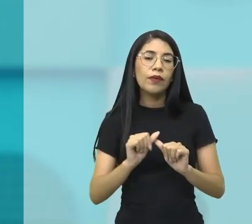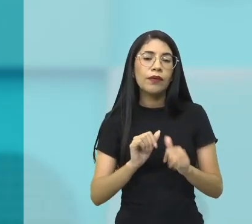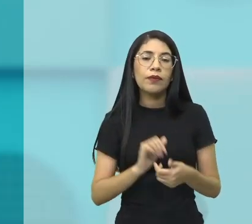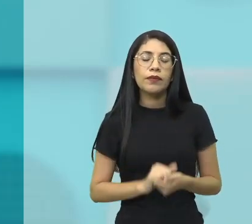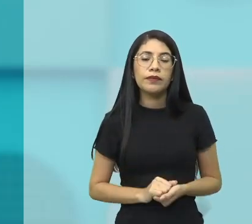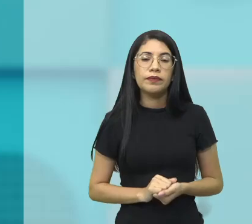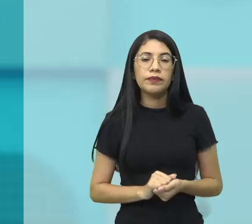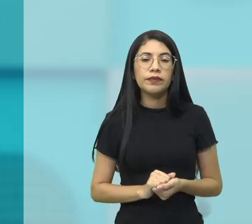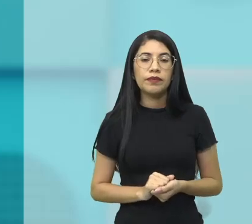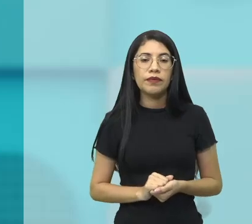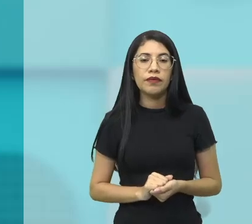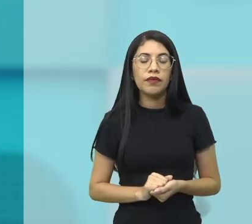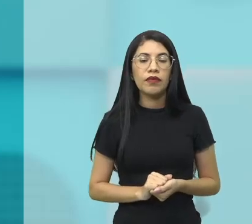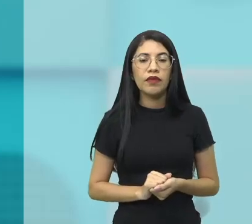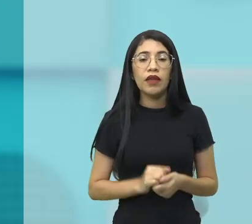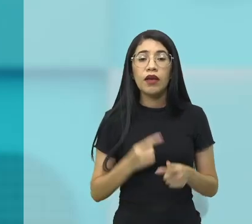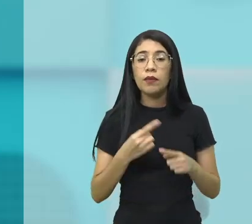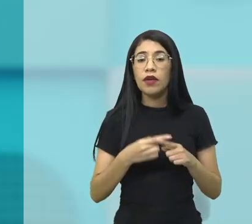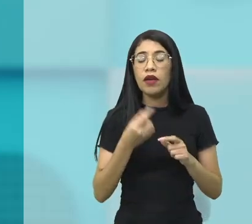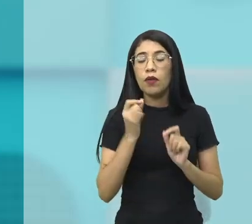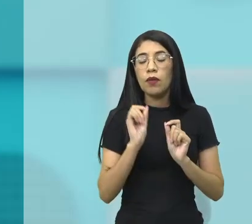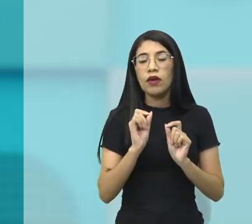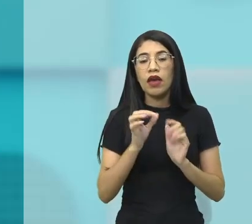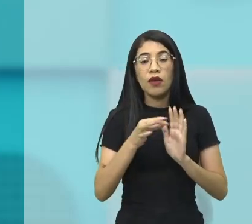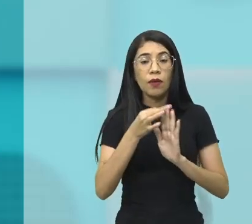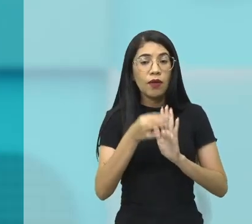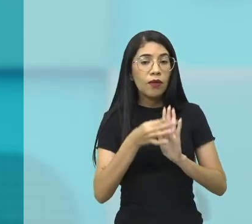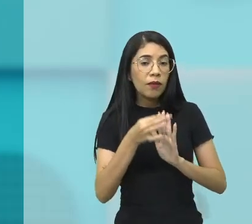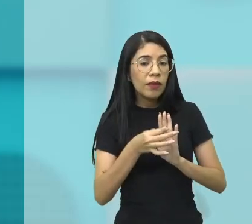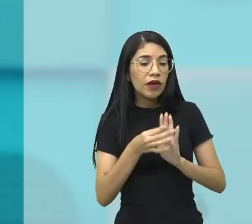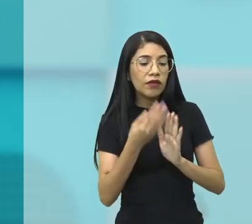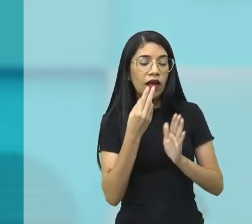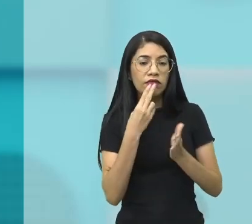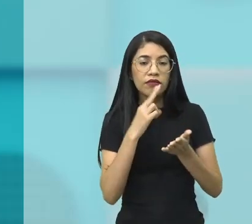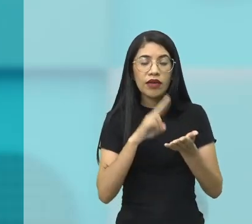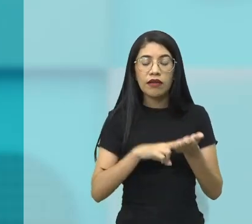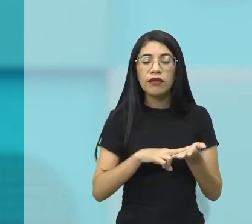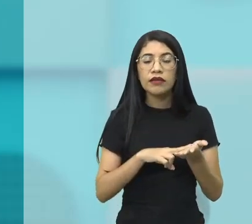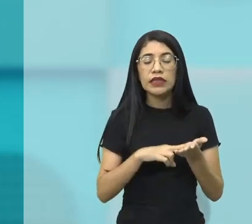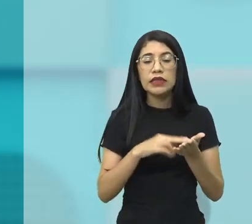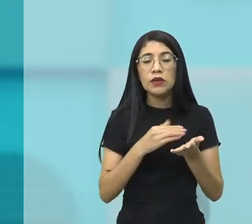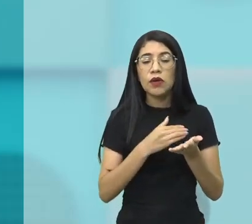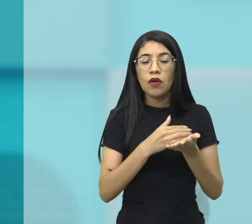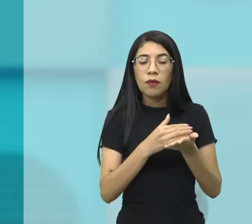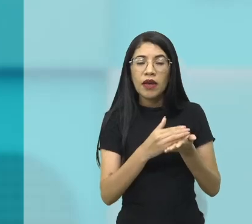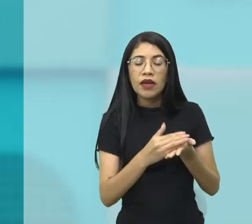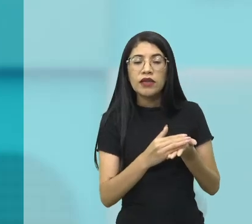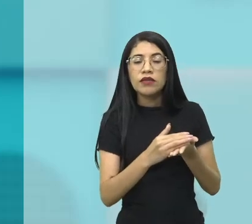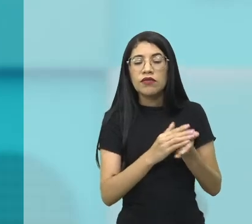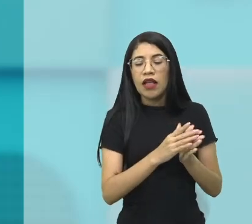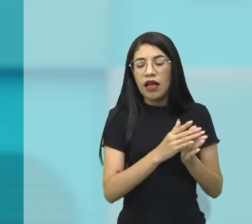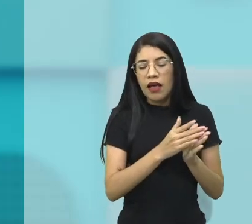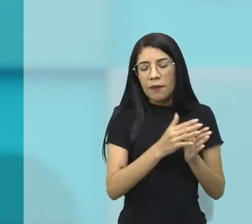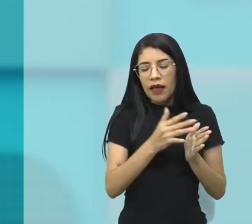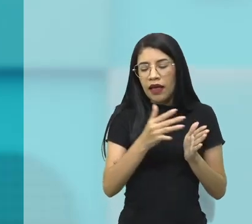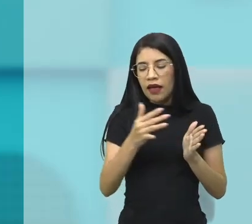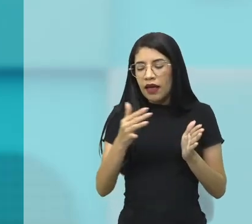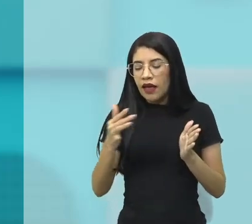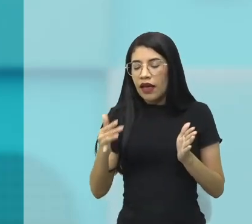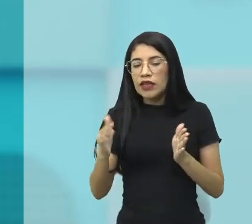meu tipo textual, porque era uma argumentação. Se eu começo e vou lá do começo ao fim do meu